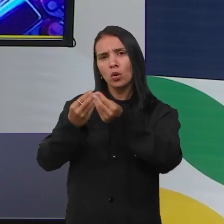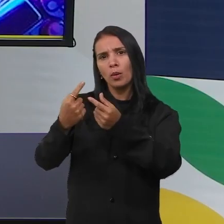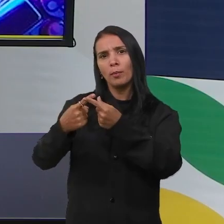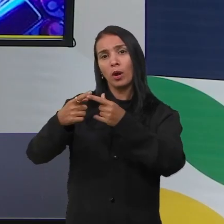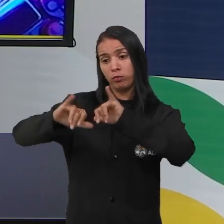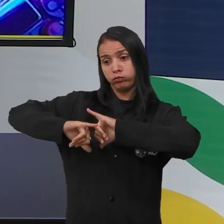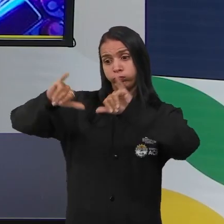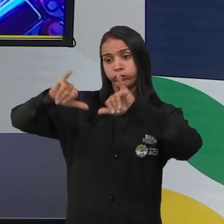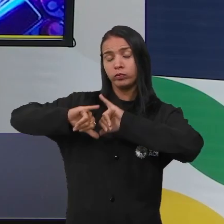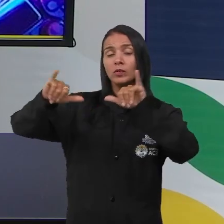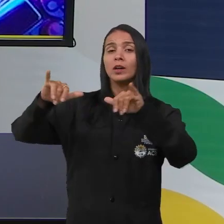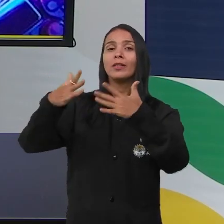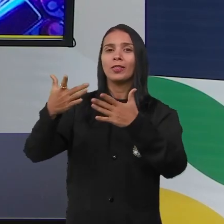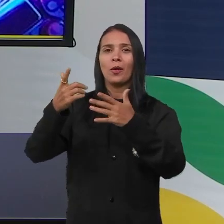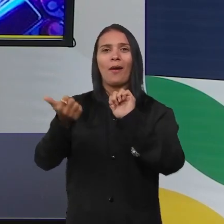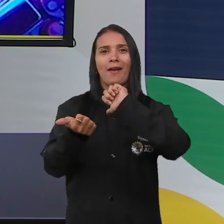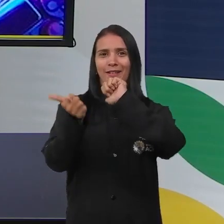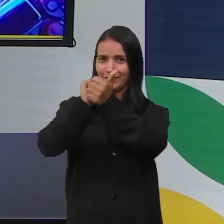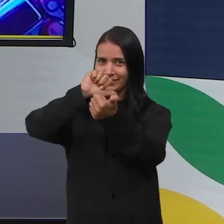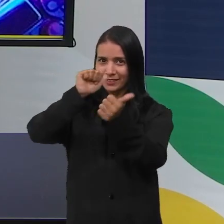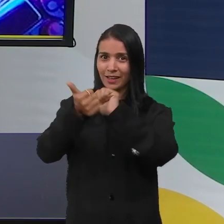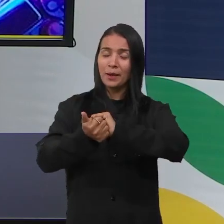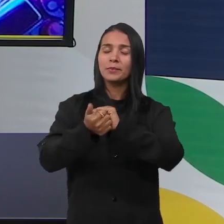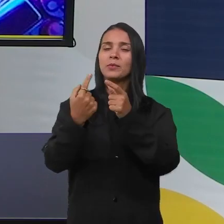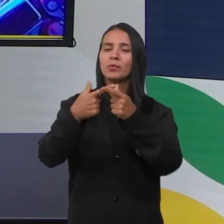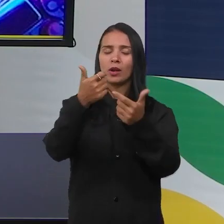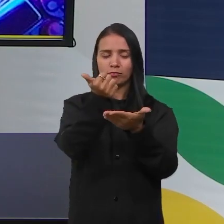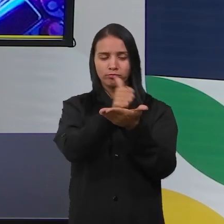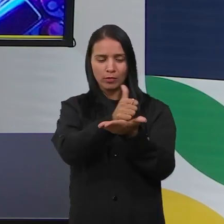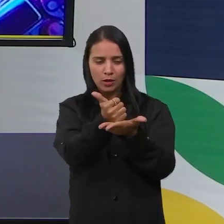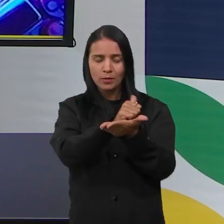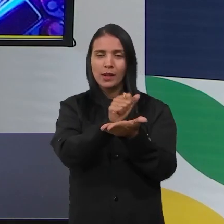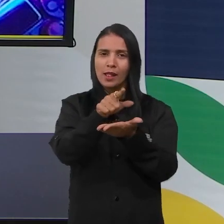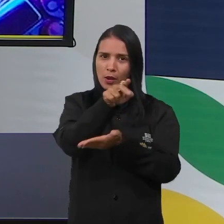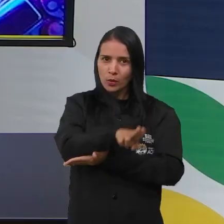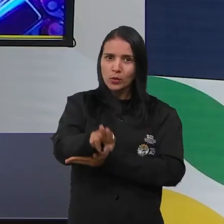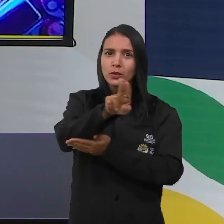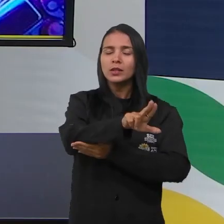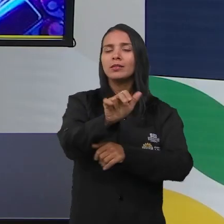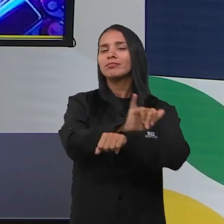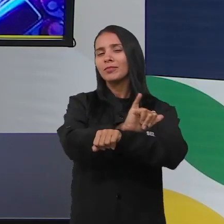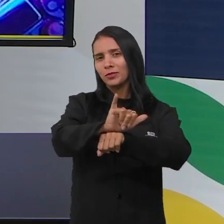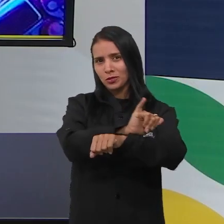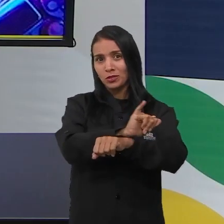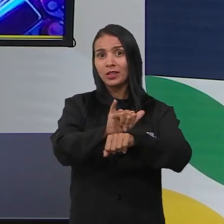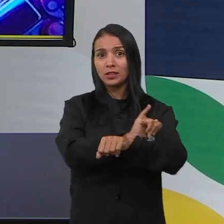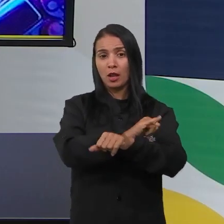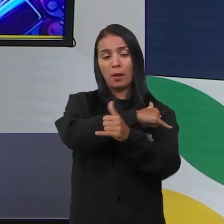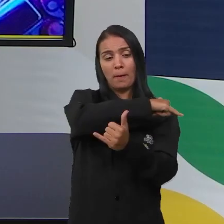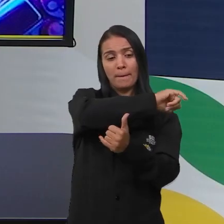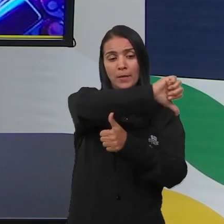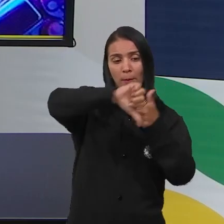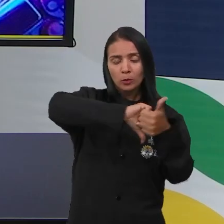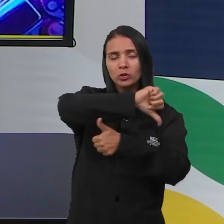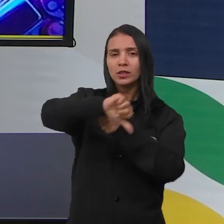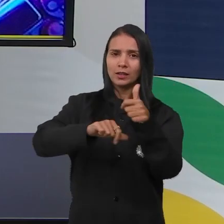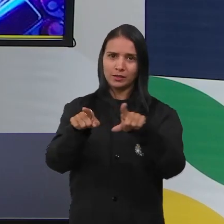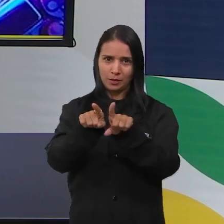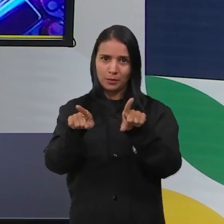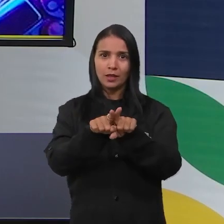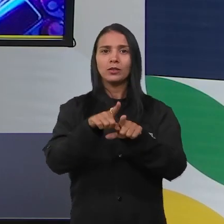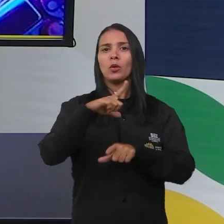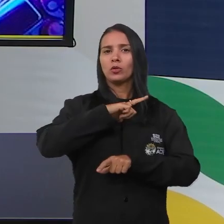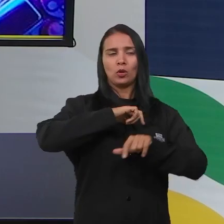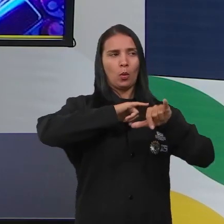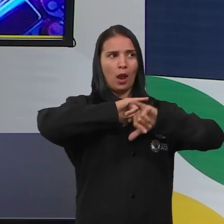mais, o game vai ser um desses mecanismos de mídia e isso vai ser a transformação. Então, tem uma mídia, a mídia da informação, a